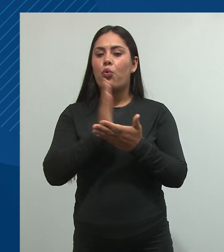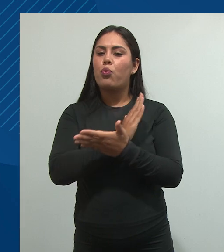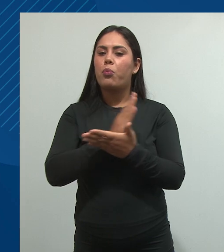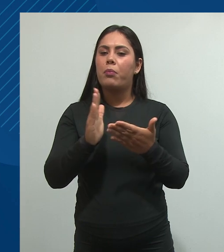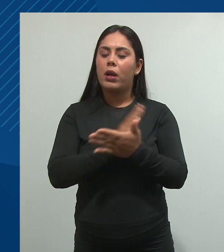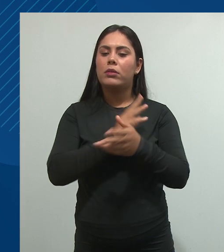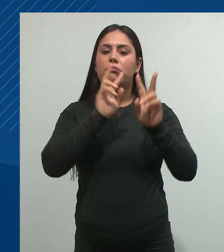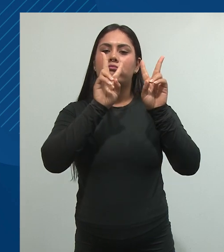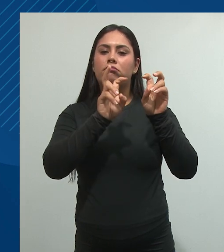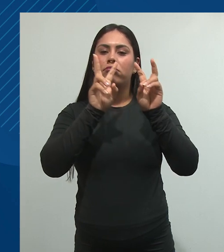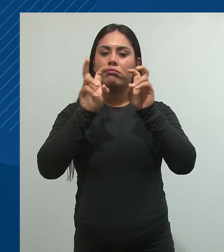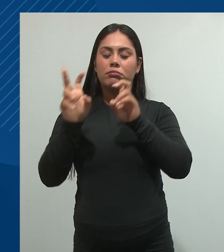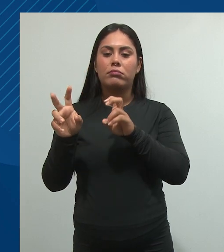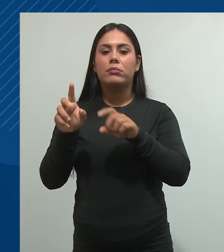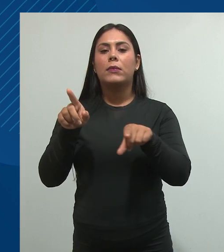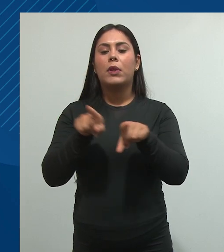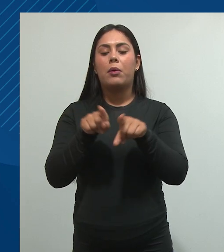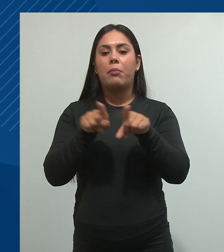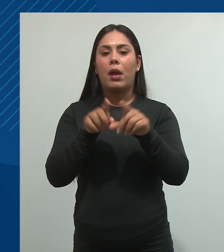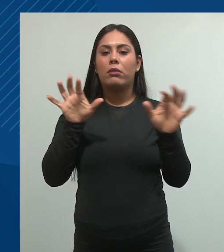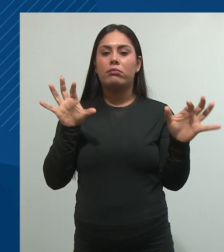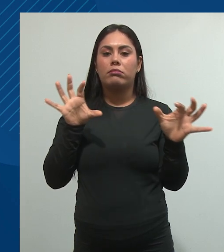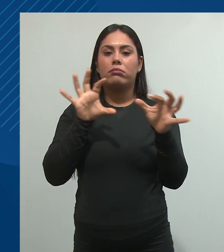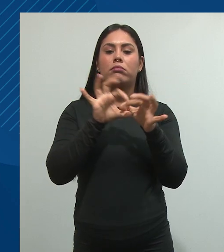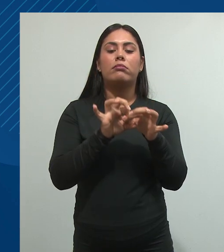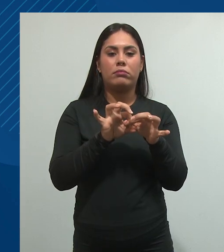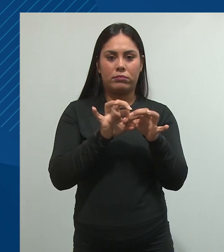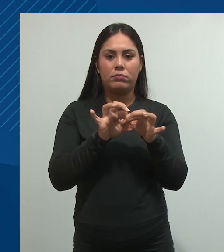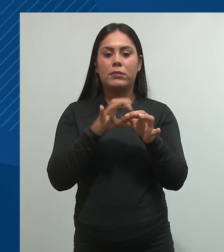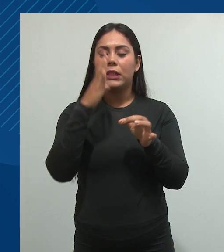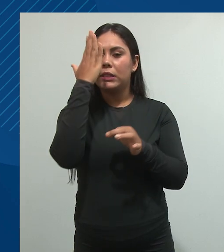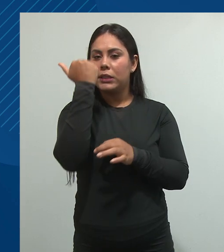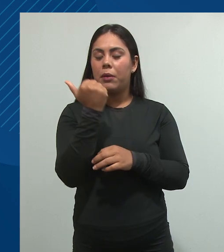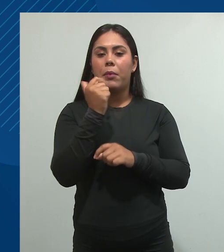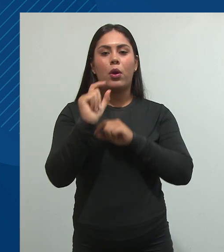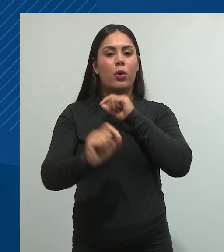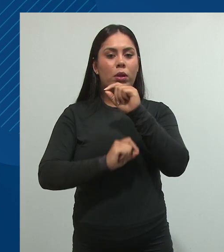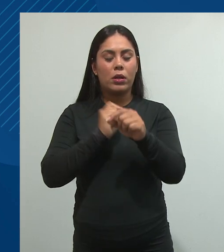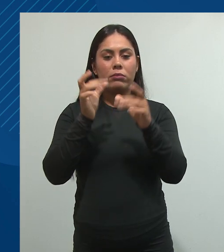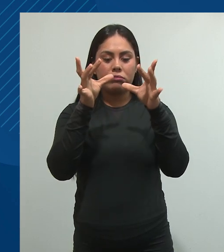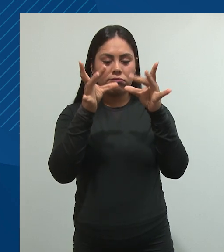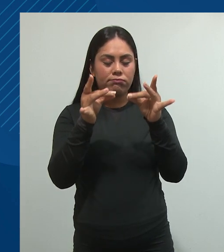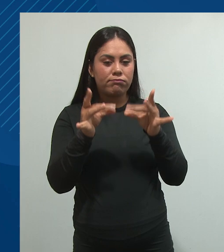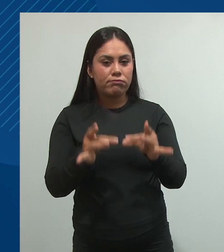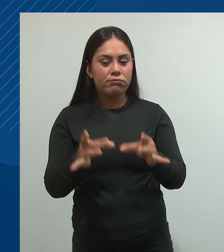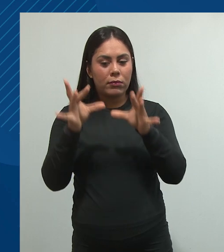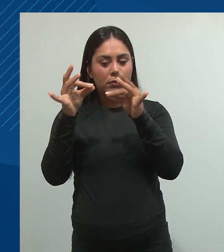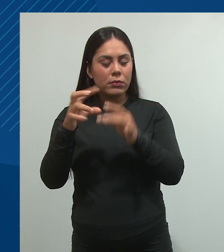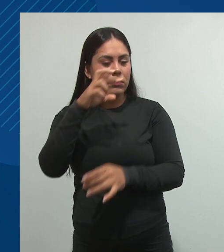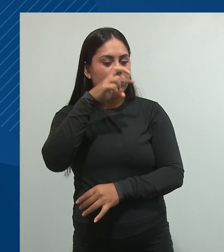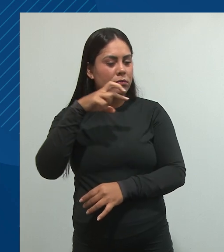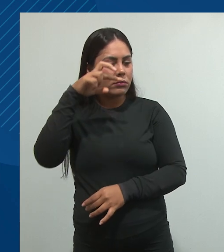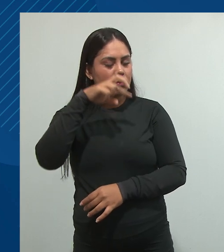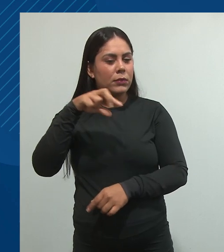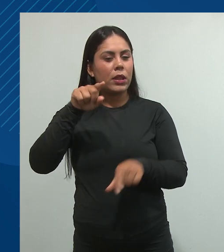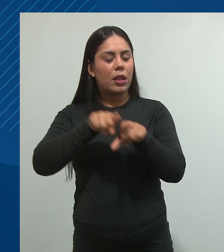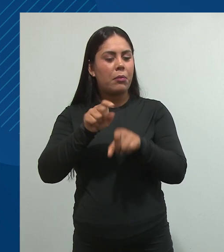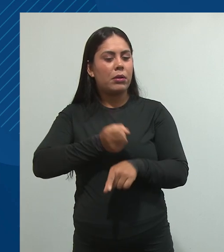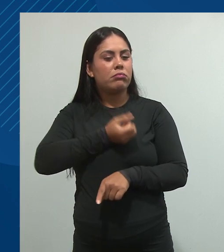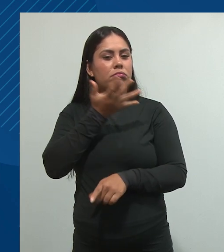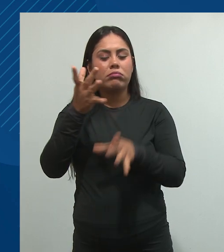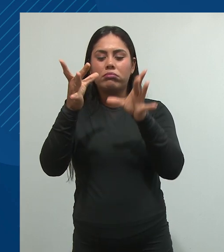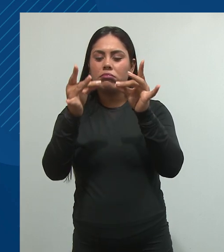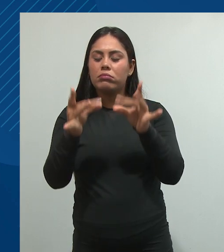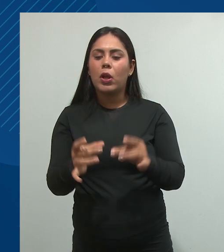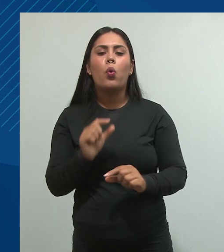situações que estão diretamente vinculadas à observação e descrição. Observar e descrever. O